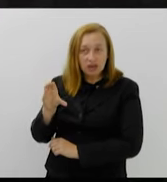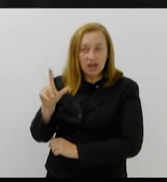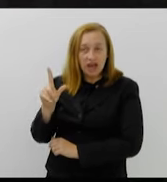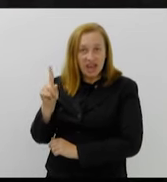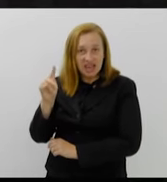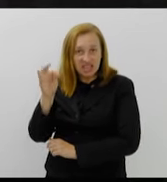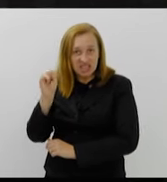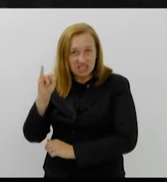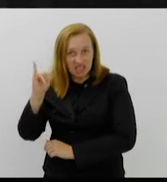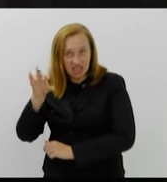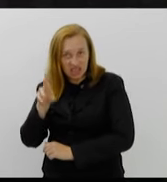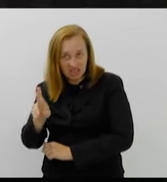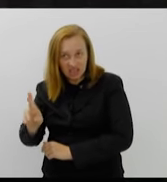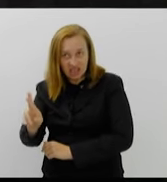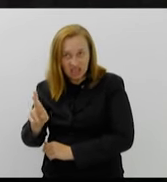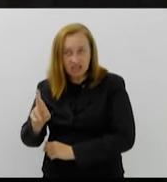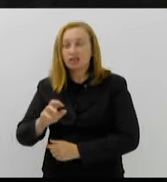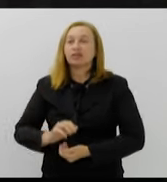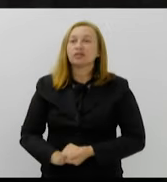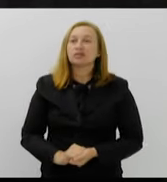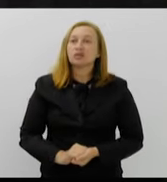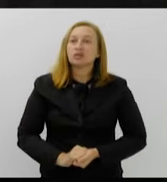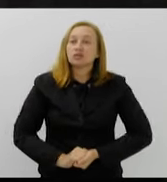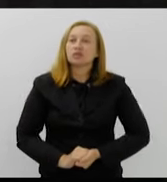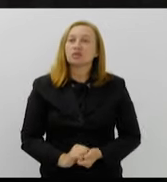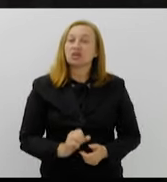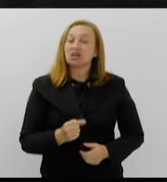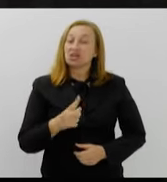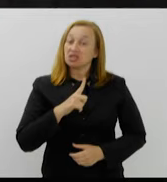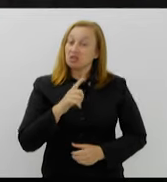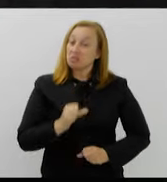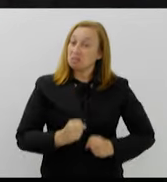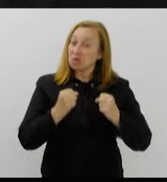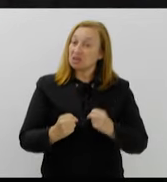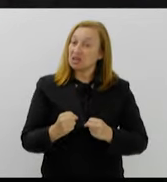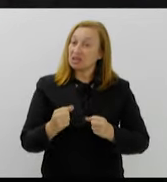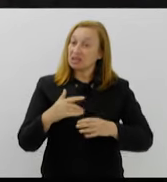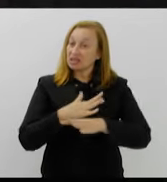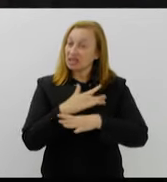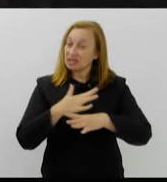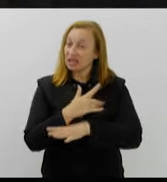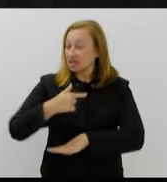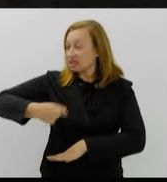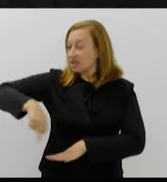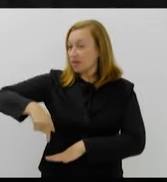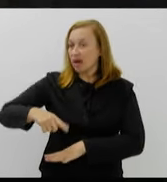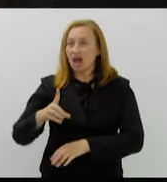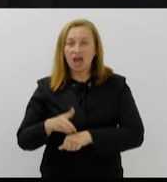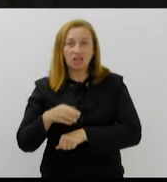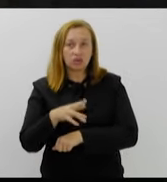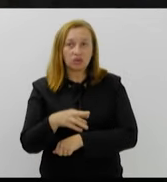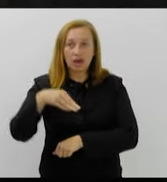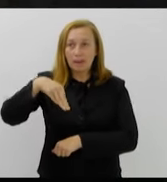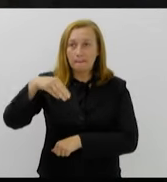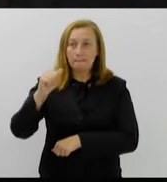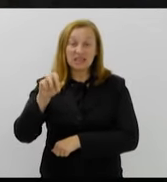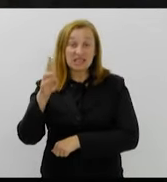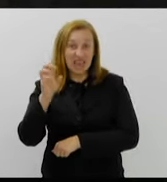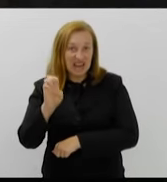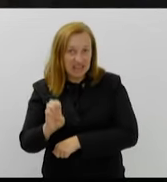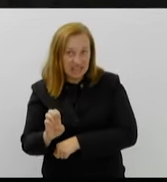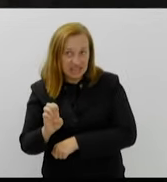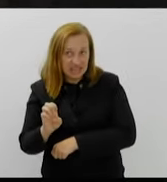detentor da chave e do Poder da cidade de Queimados a doutora Marcel